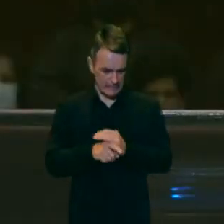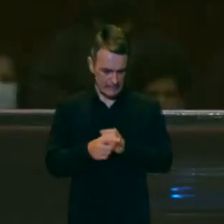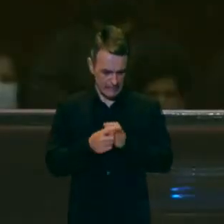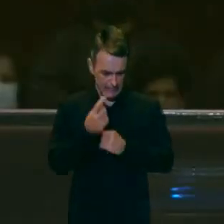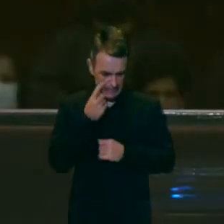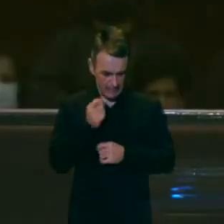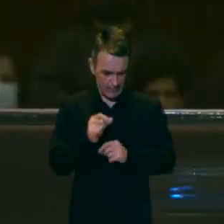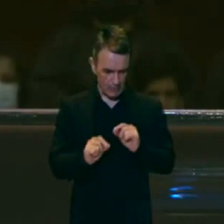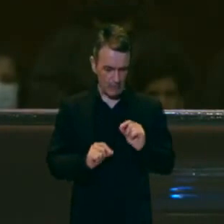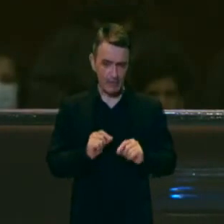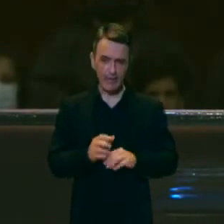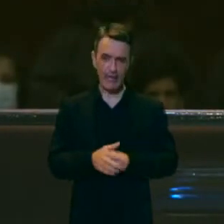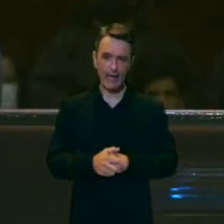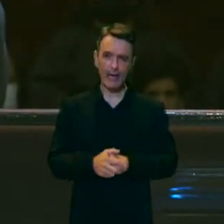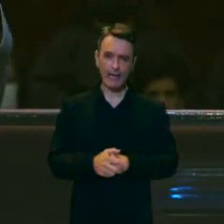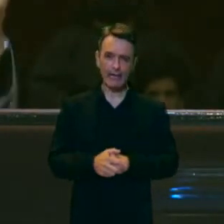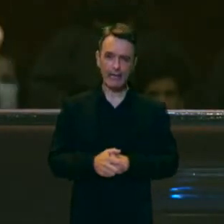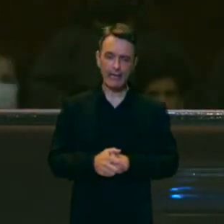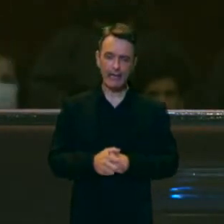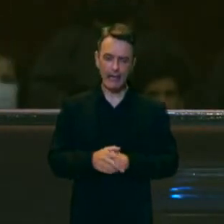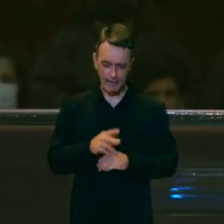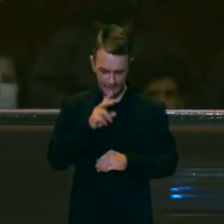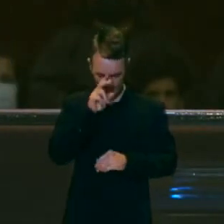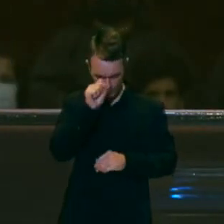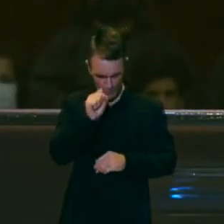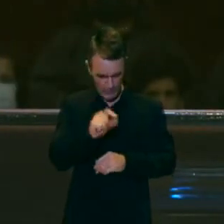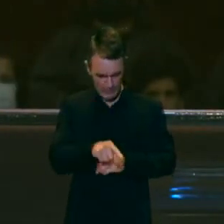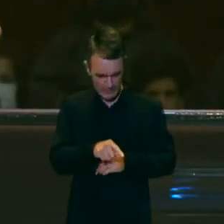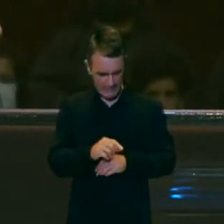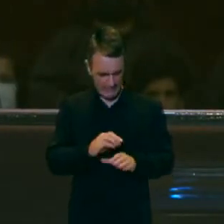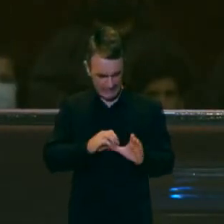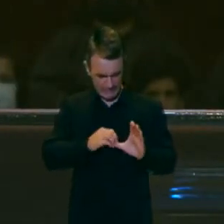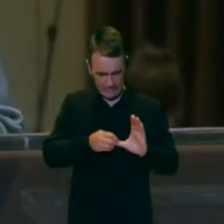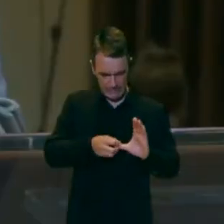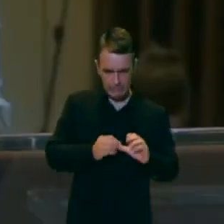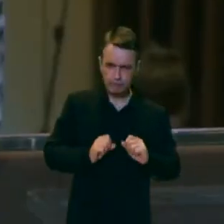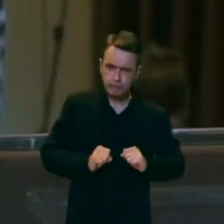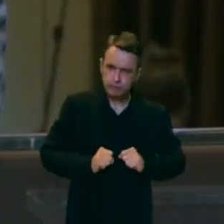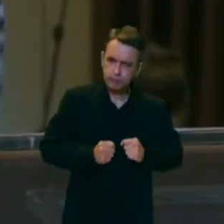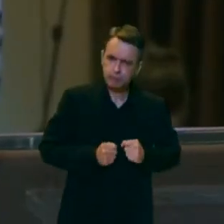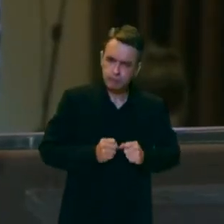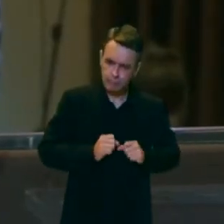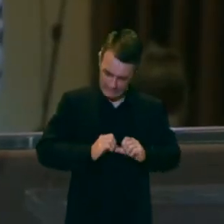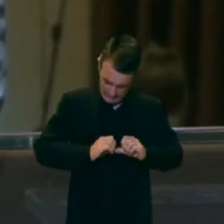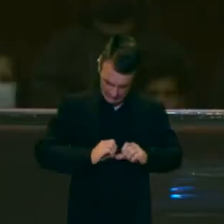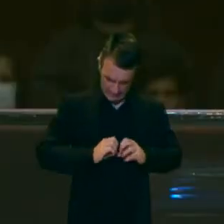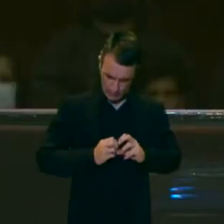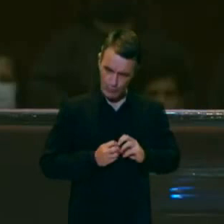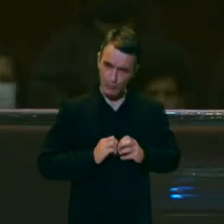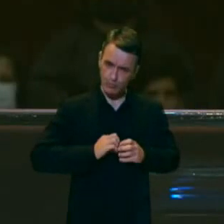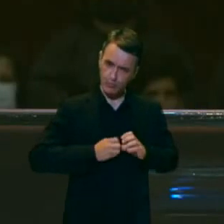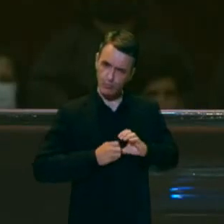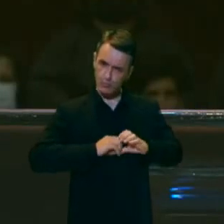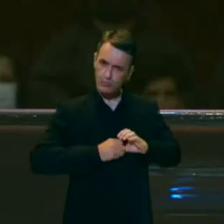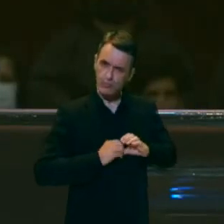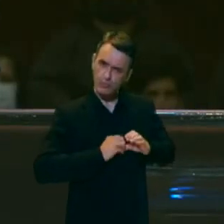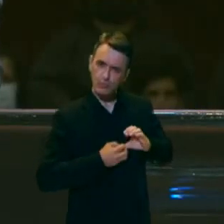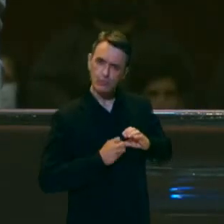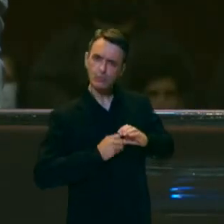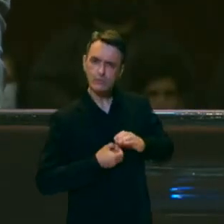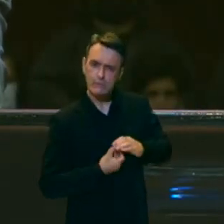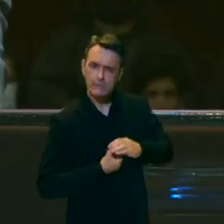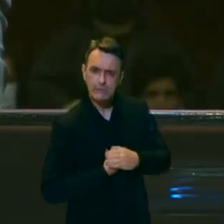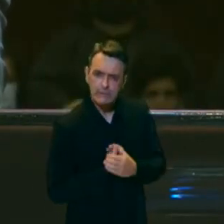descoberta, que a força que a lagarta estava fazendo para romper aquele casulo